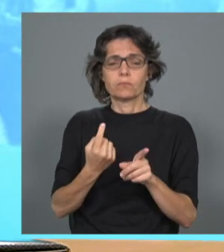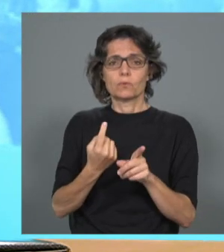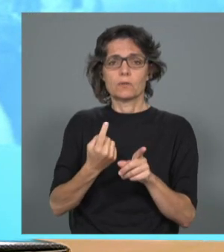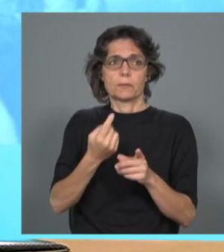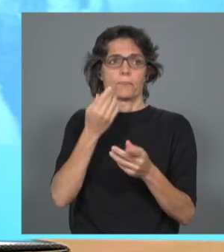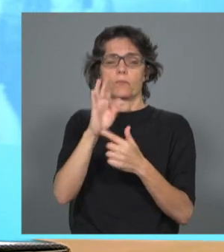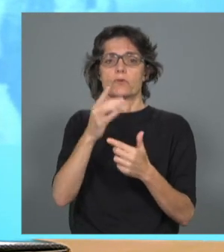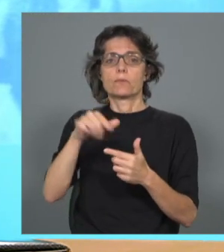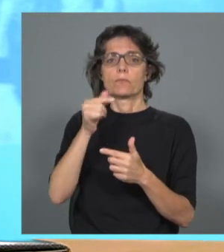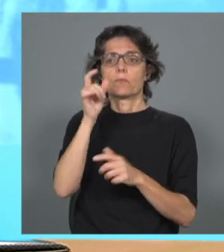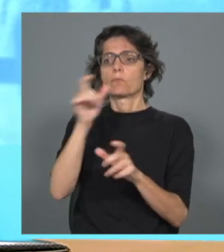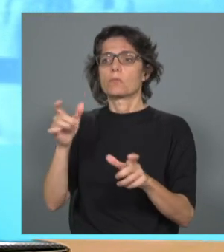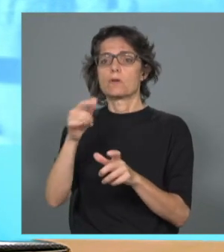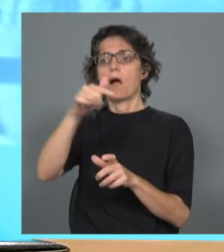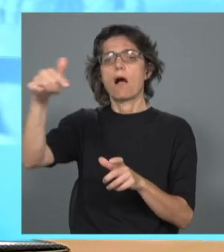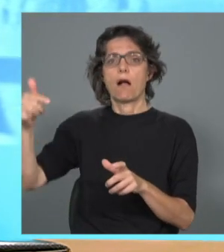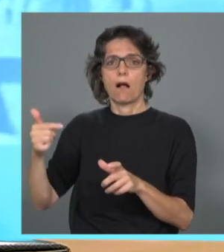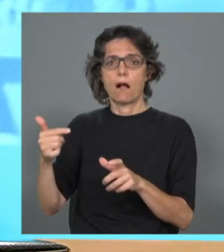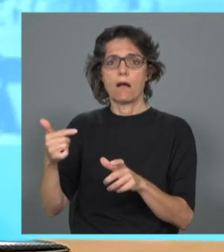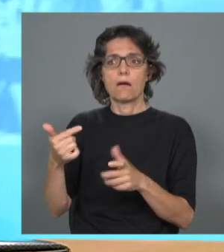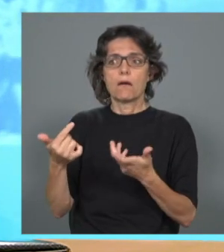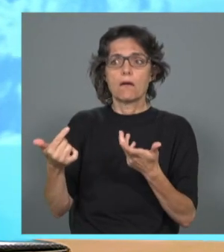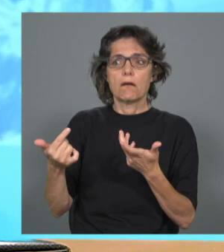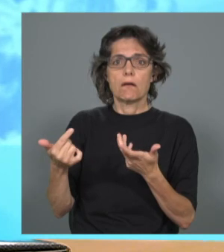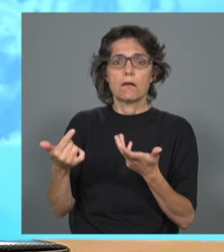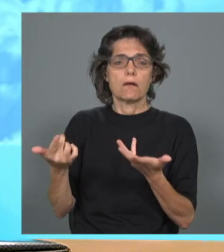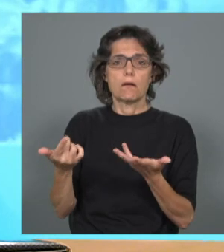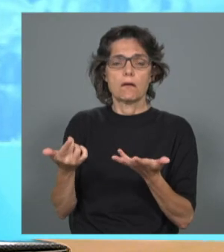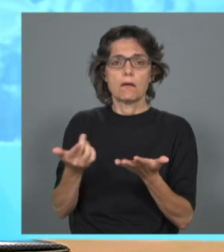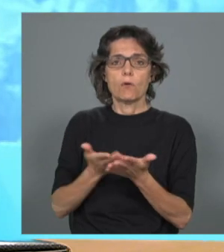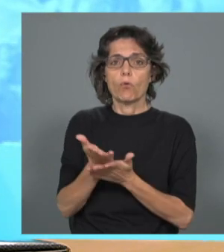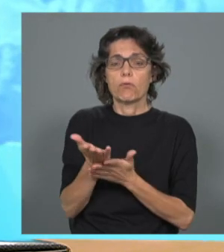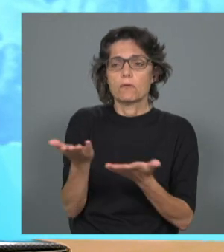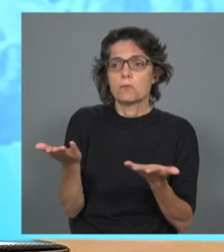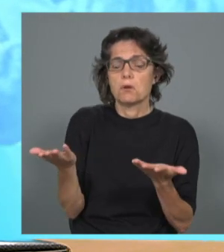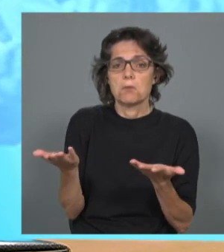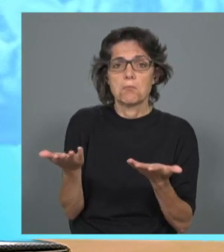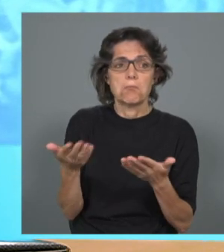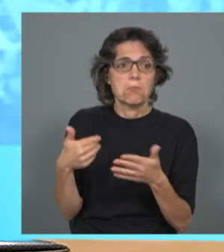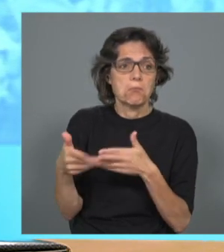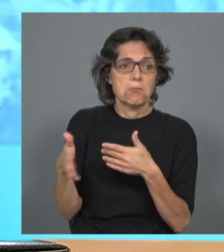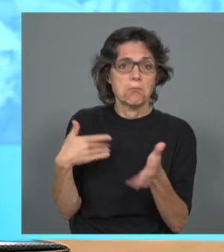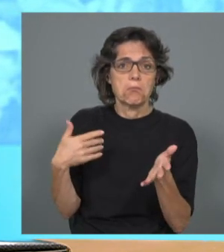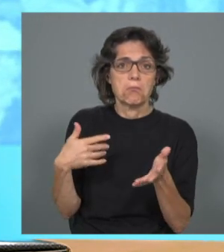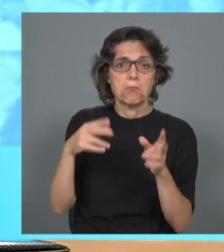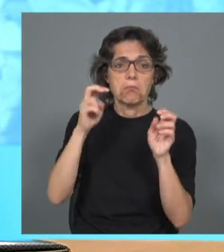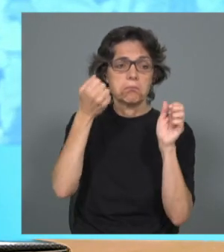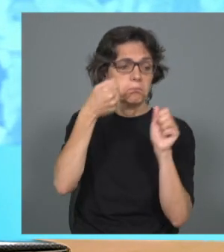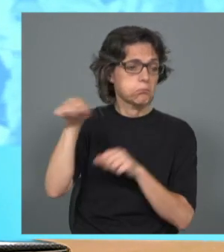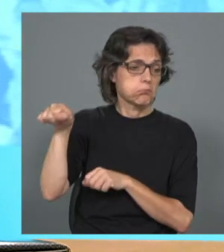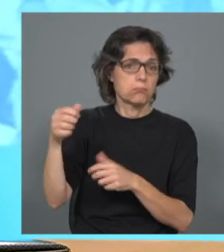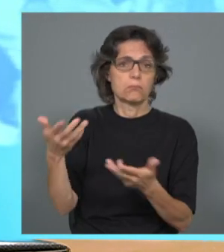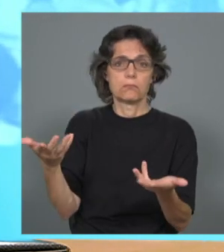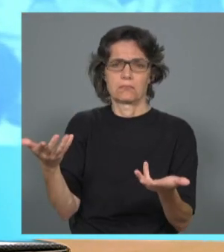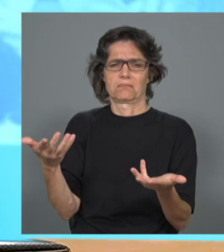Ainda há muita gente que vive completamente, é impressionante, que vive completamente à margem disto, que não quer saber. Que de